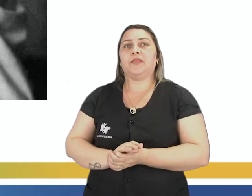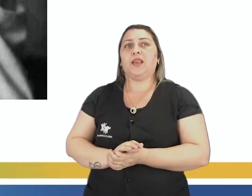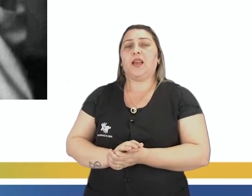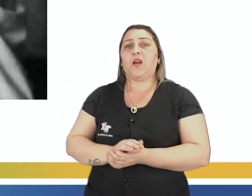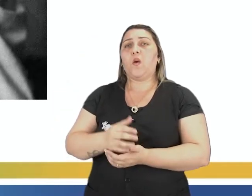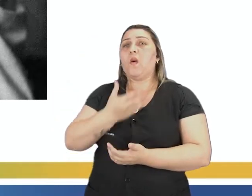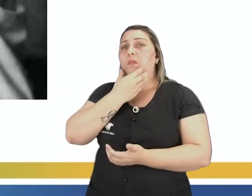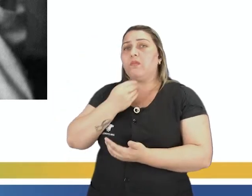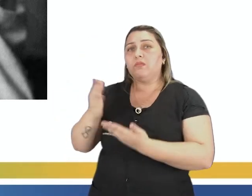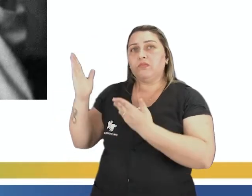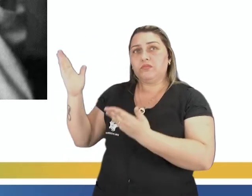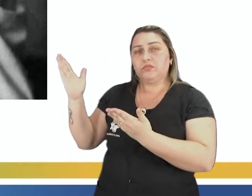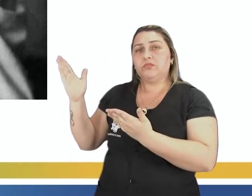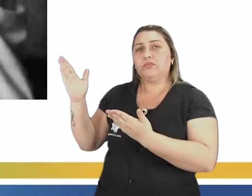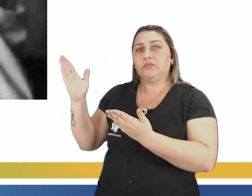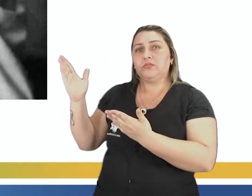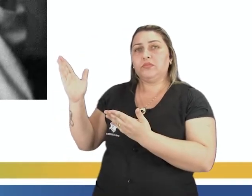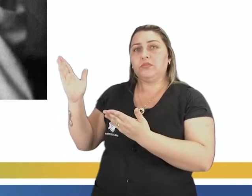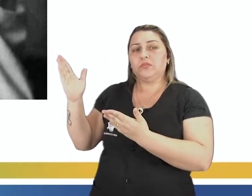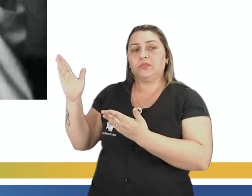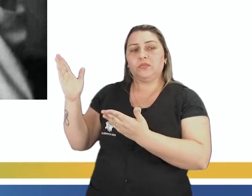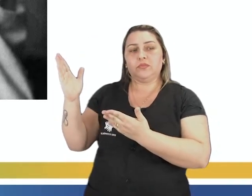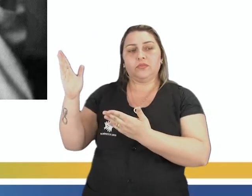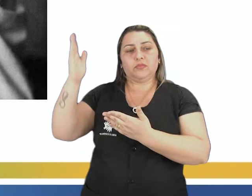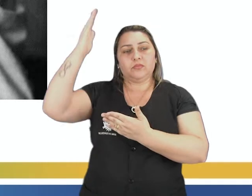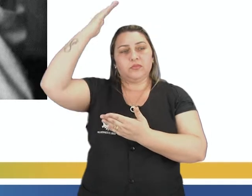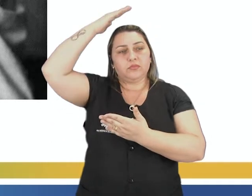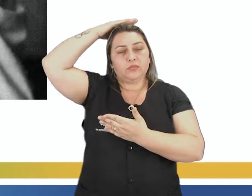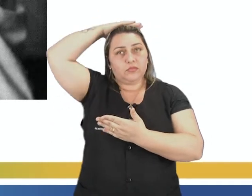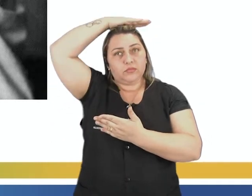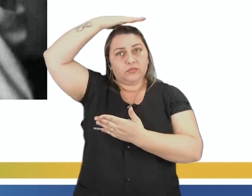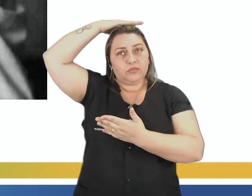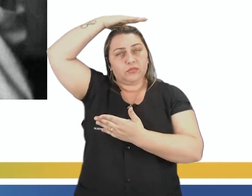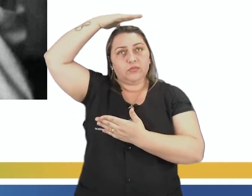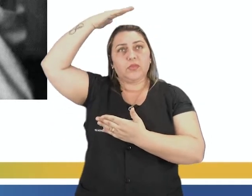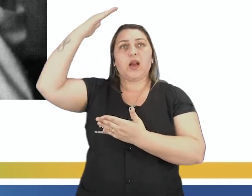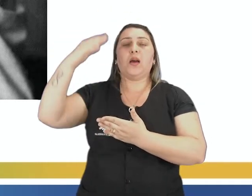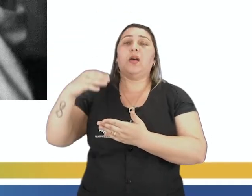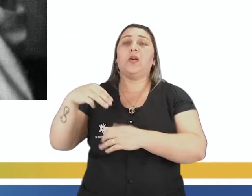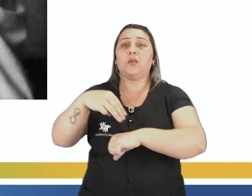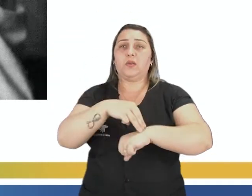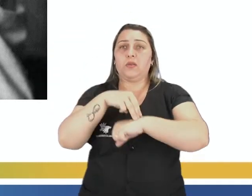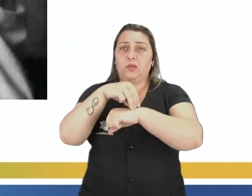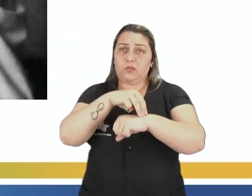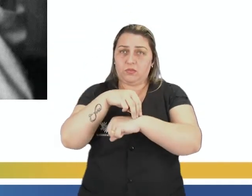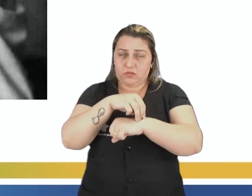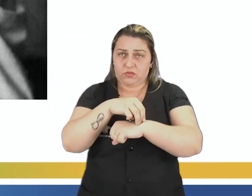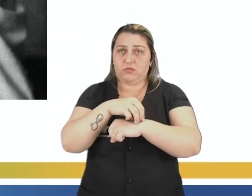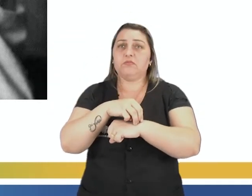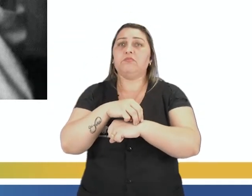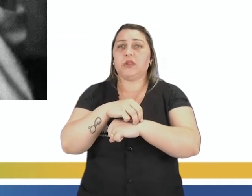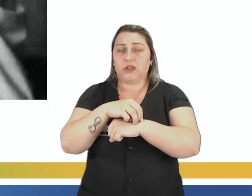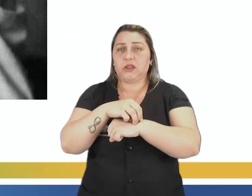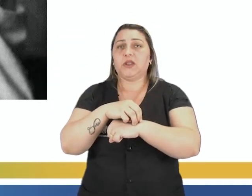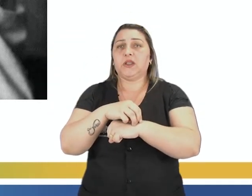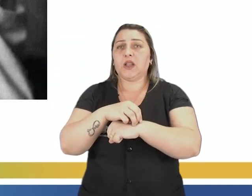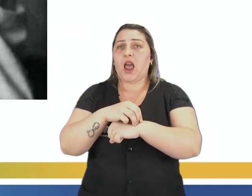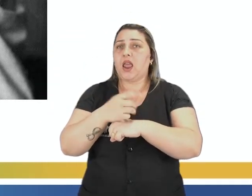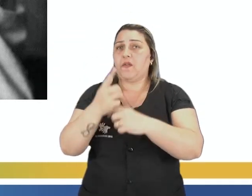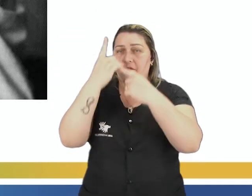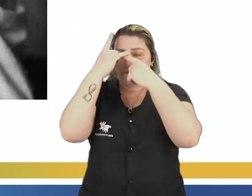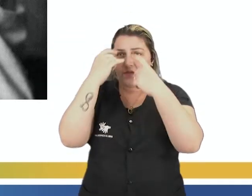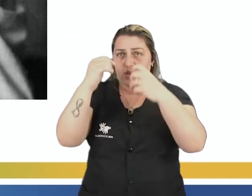Esse camarada aí, ele lança a mão de uma ideologia muito importante para o momento, né? Que está bem no último ponto, a não violência